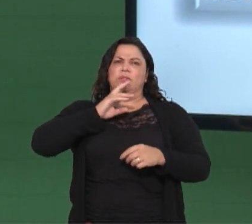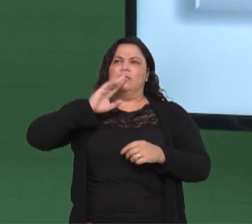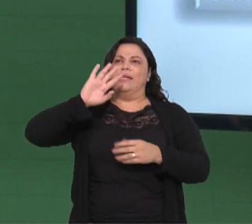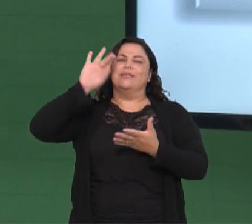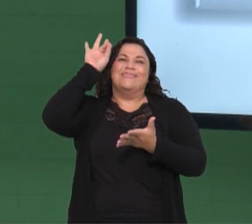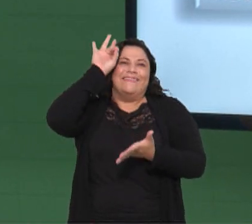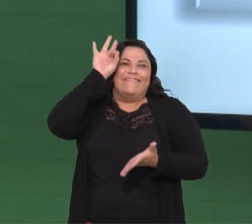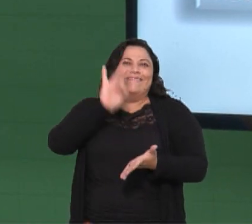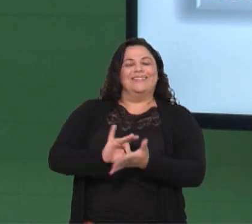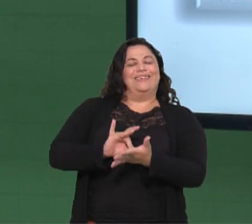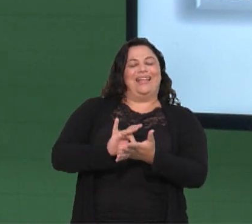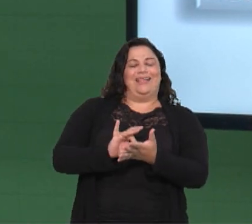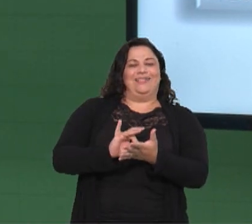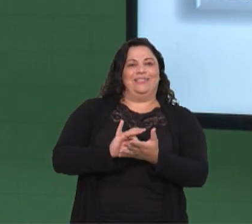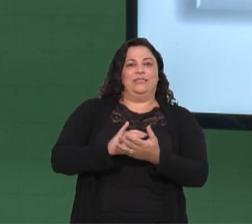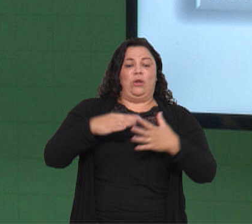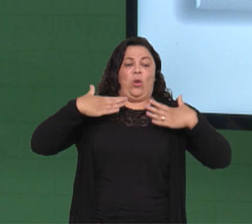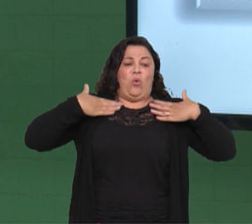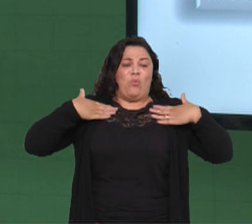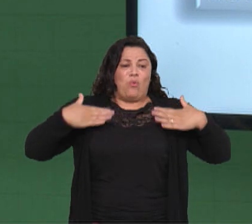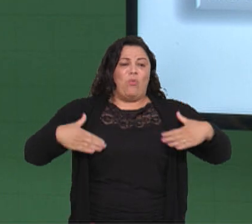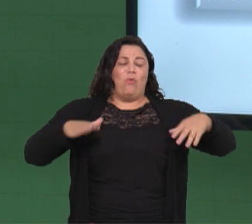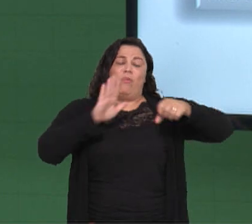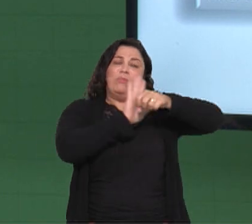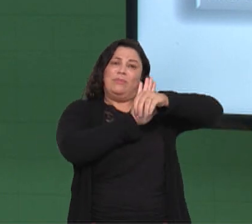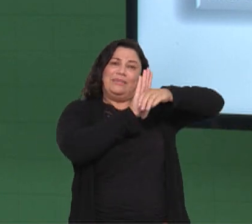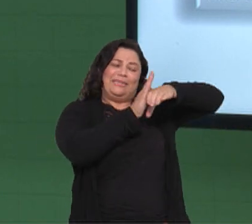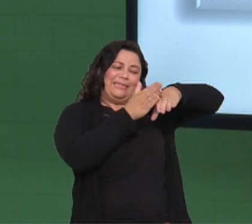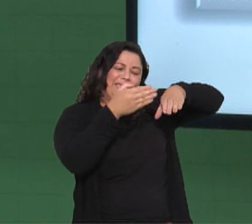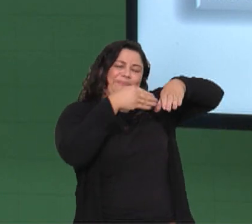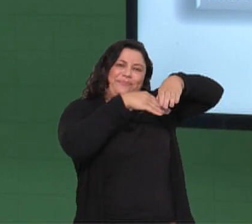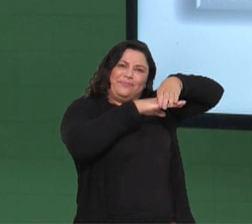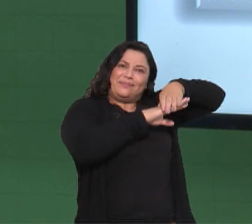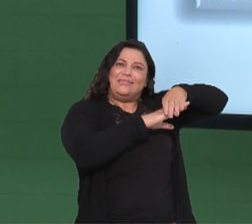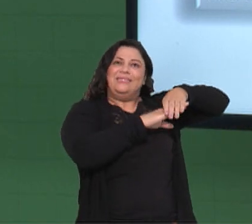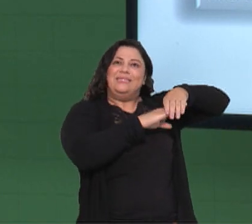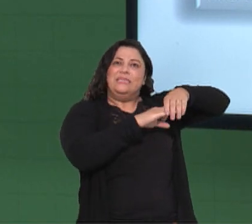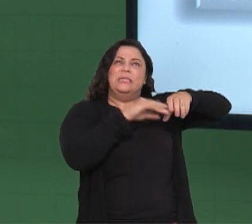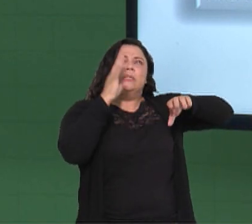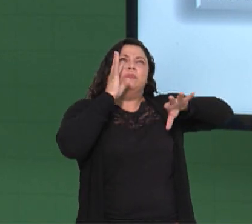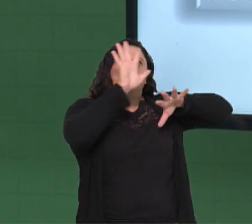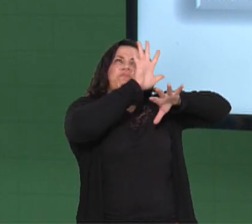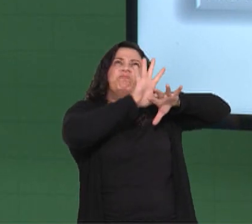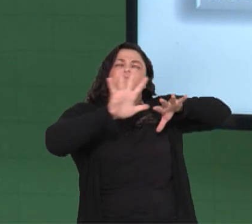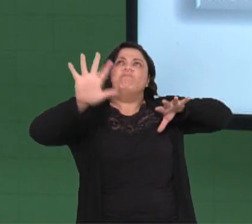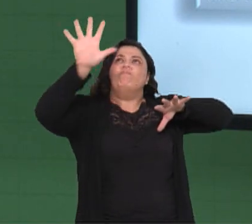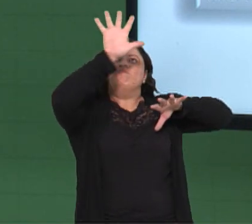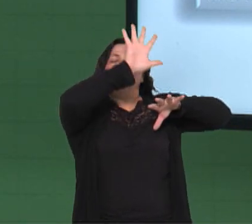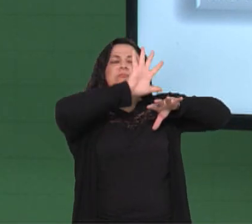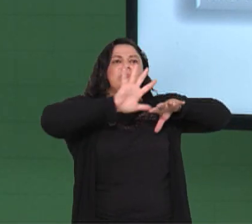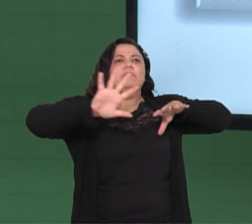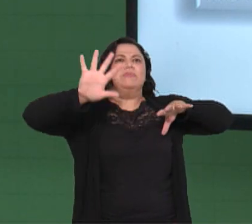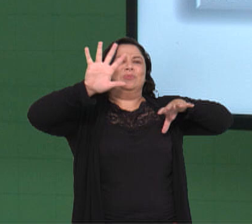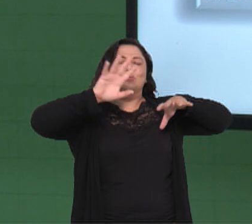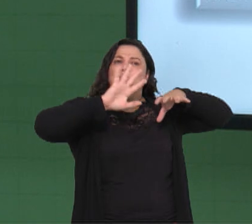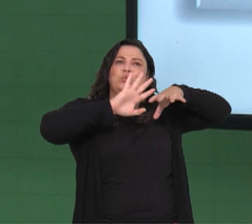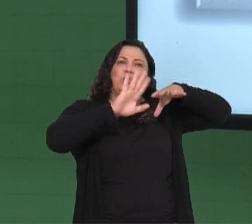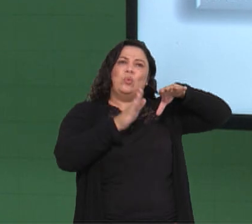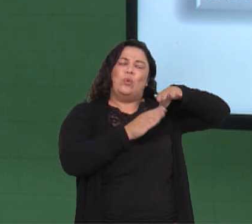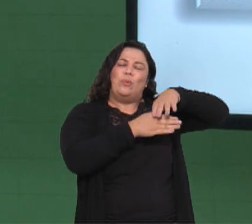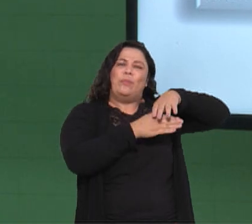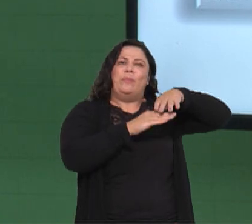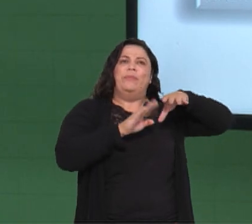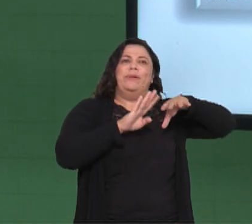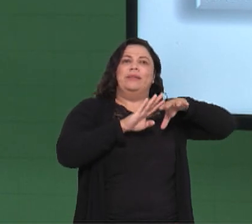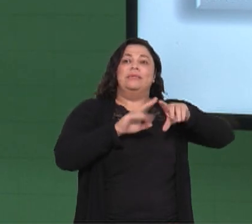trancado na caverna. Ele só enxerga sombras, né? Lembra lá da alegoria da caverna do Platão? Então a alma